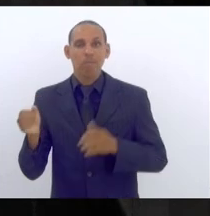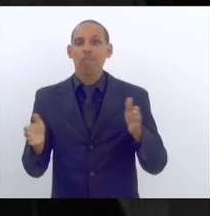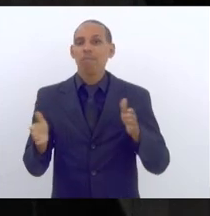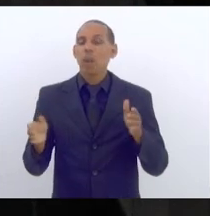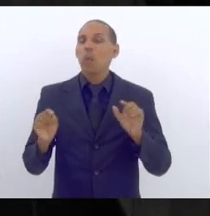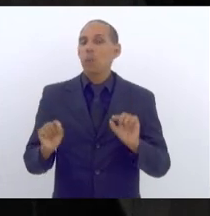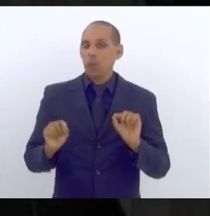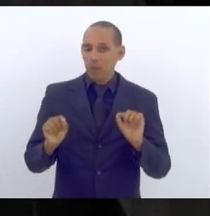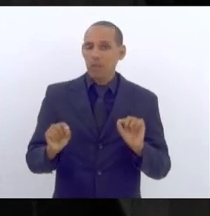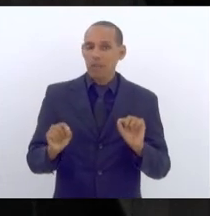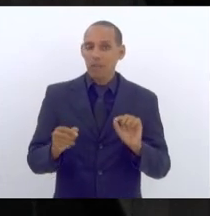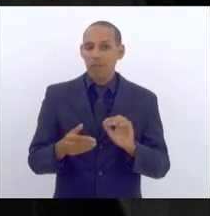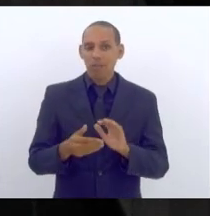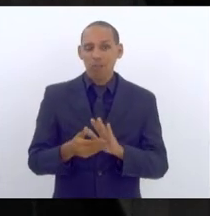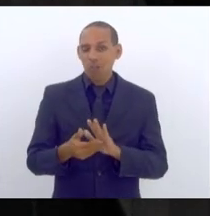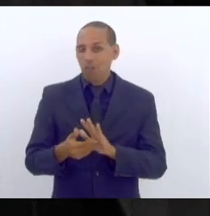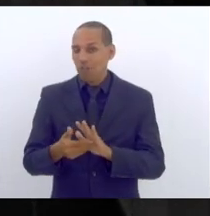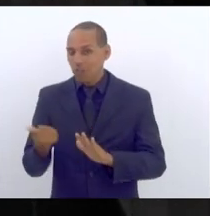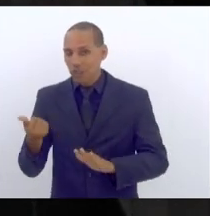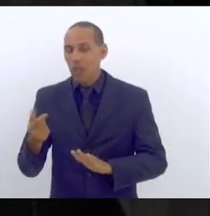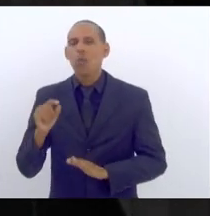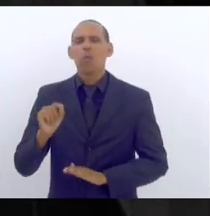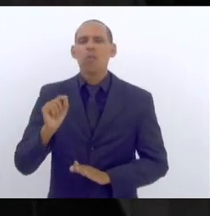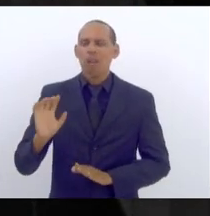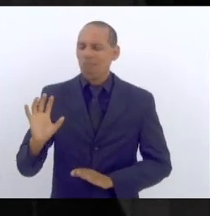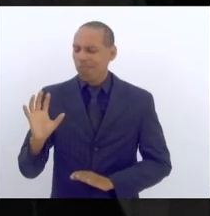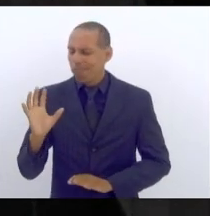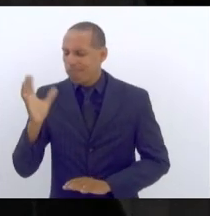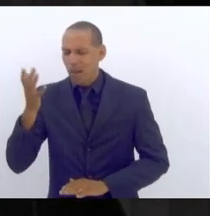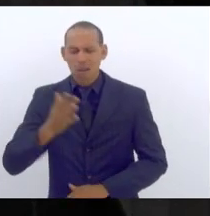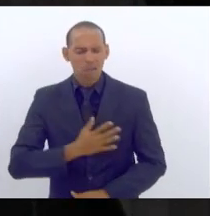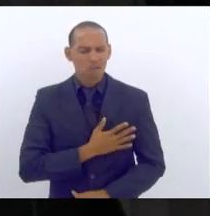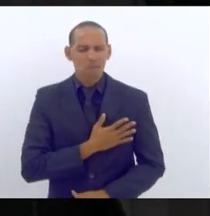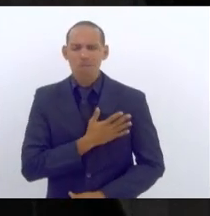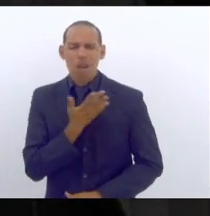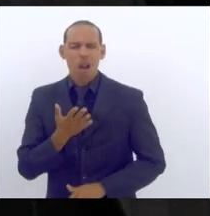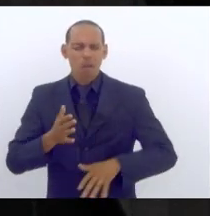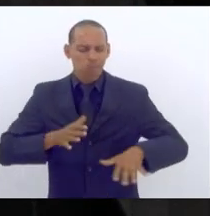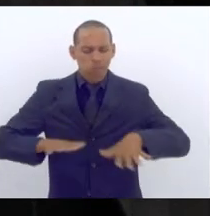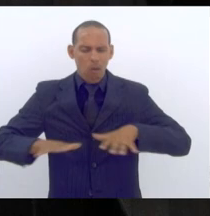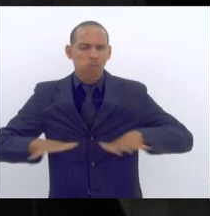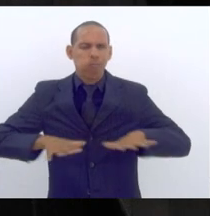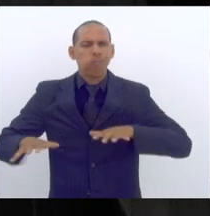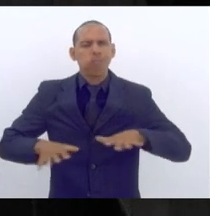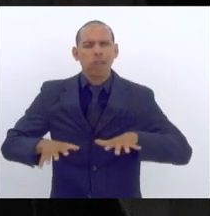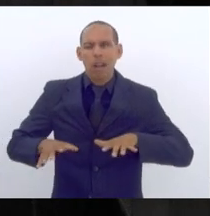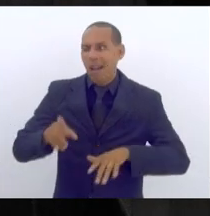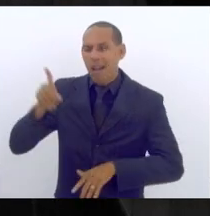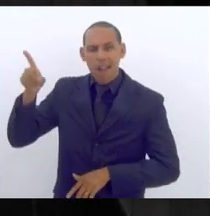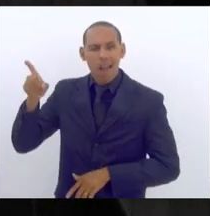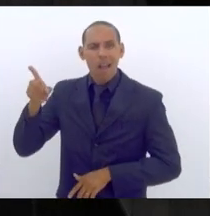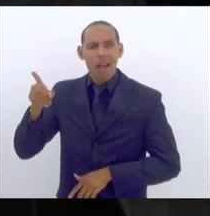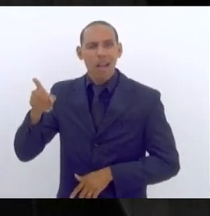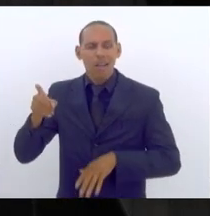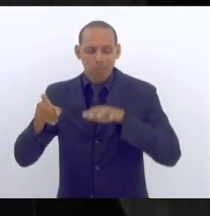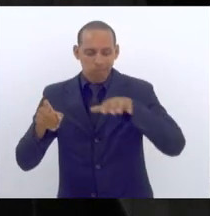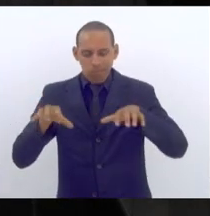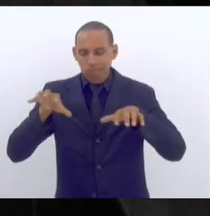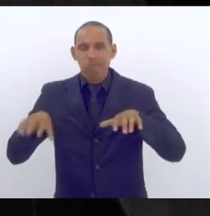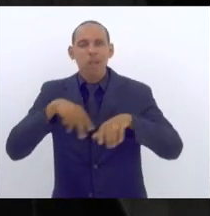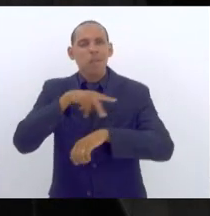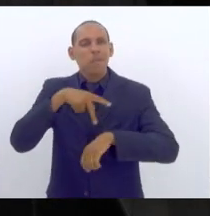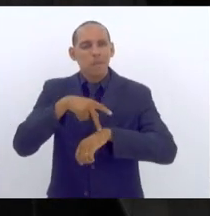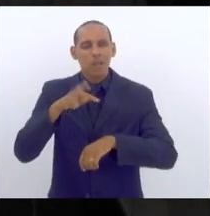tirando a tragédia horrorosa do terremoto na divisa da Síria